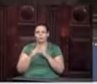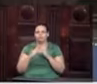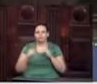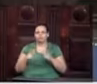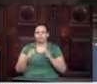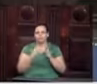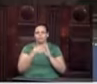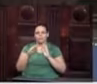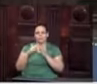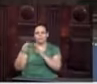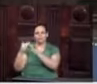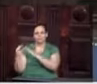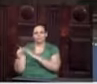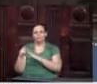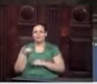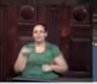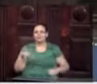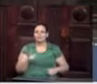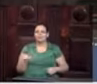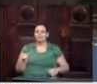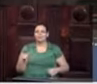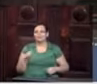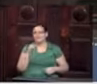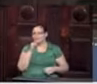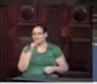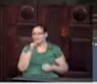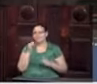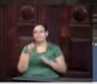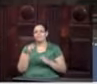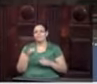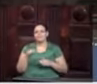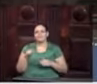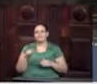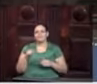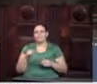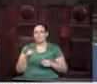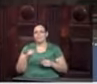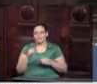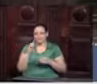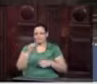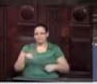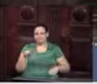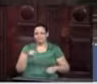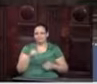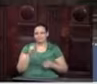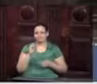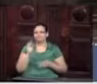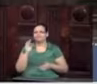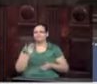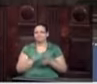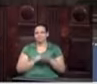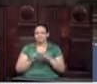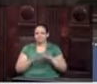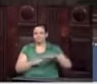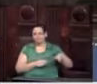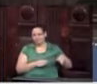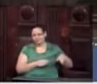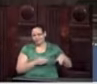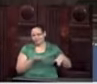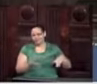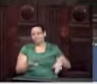favelas. Os excluídos, criminalizados e eliminados.